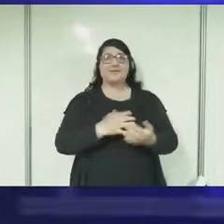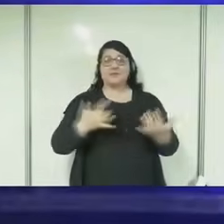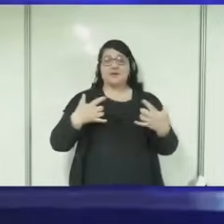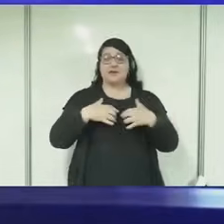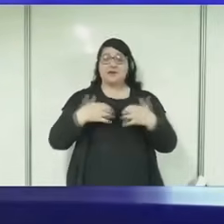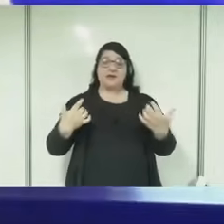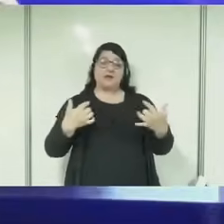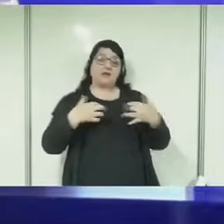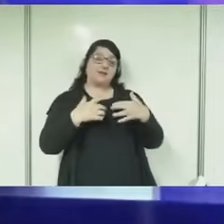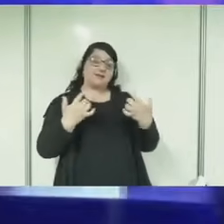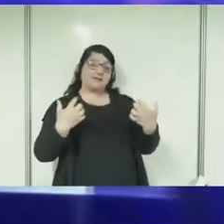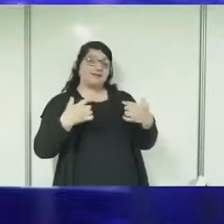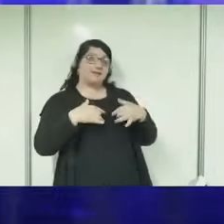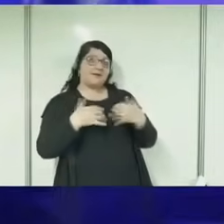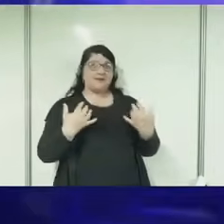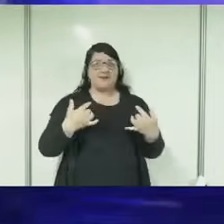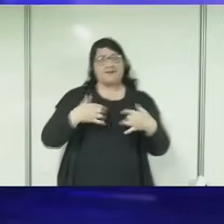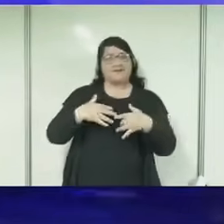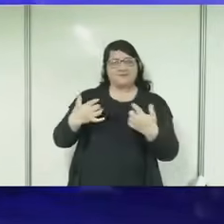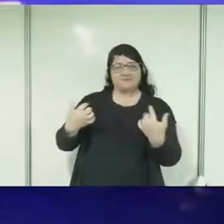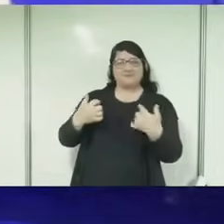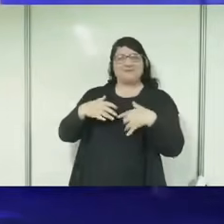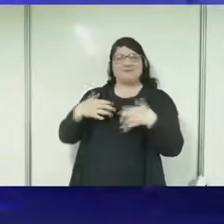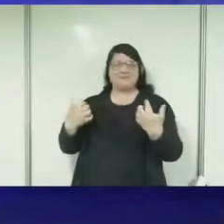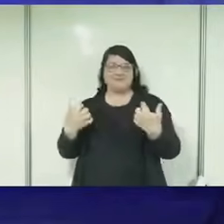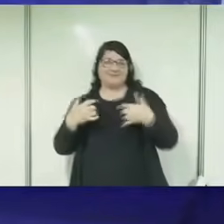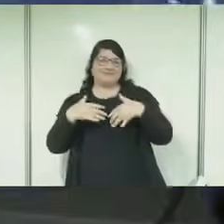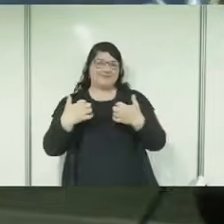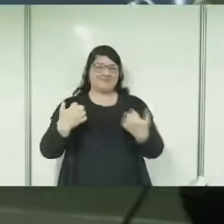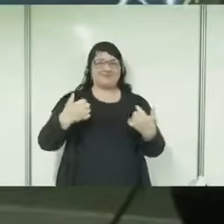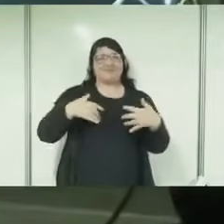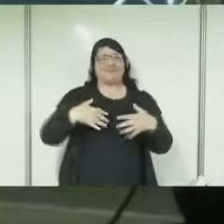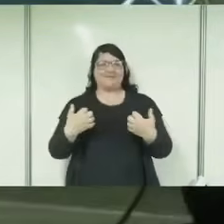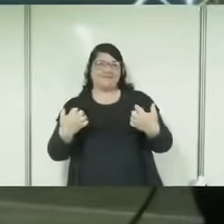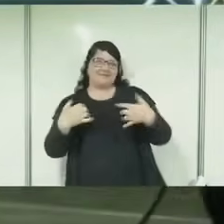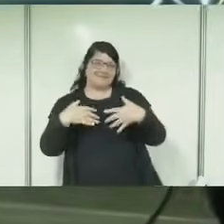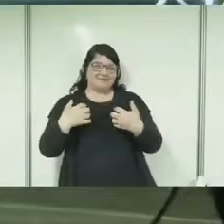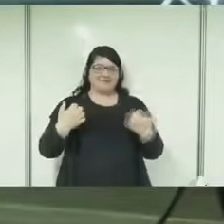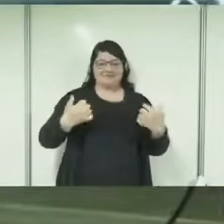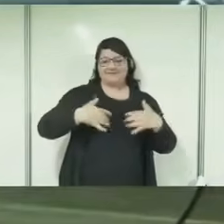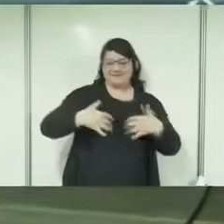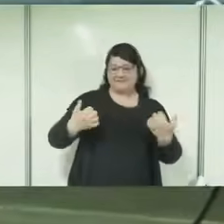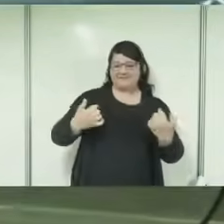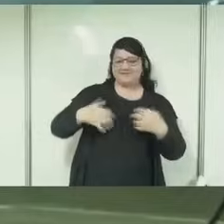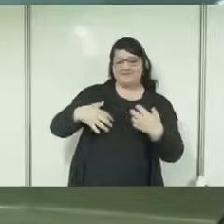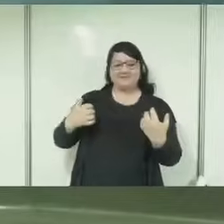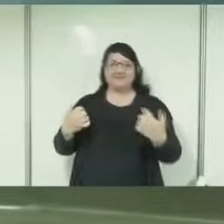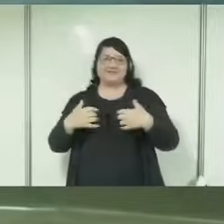Vamos lá.